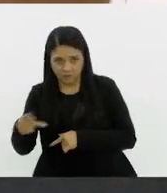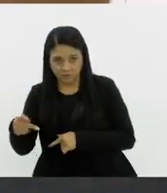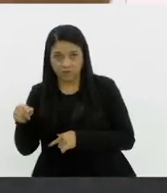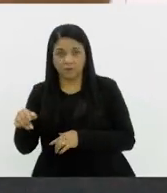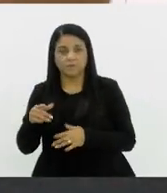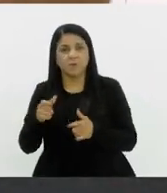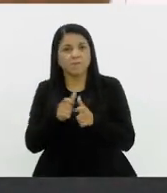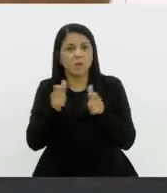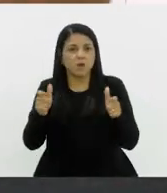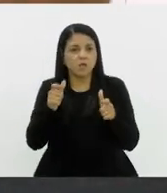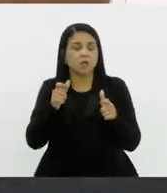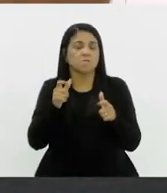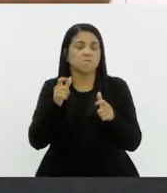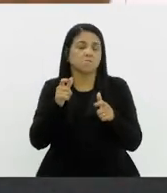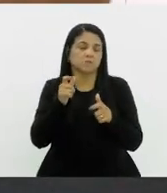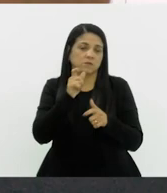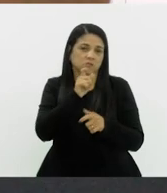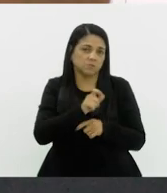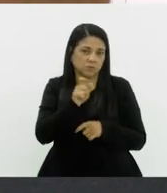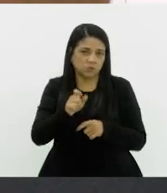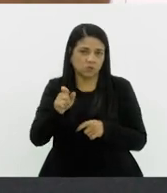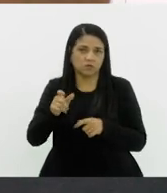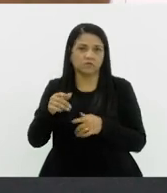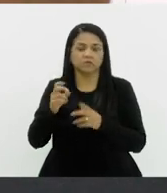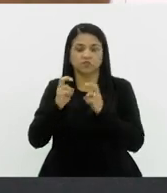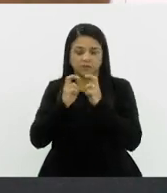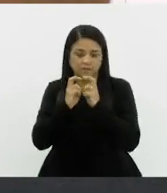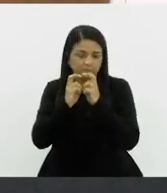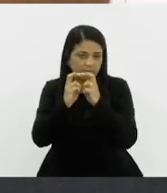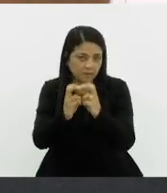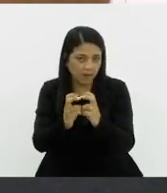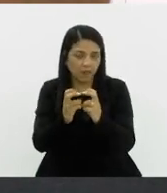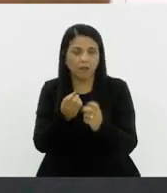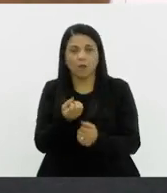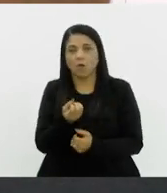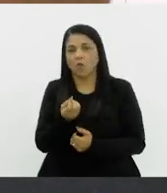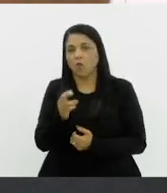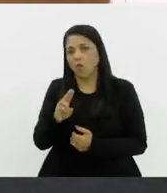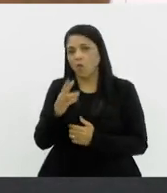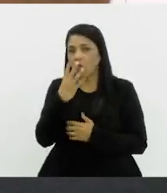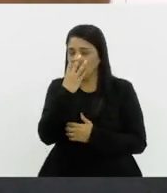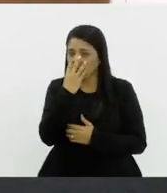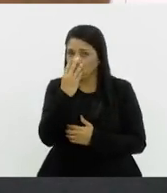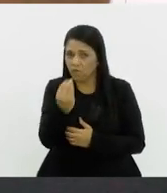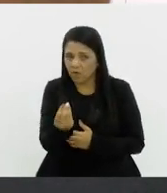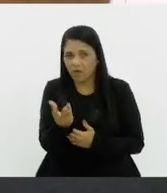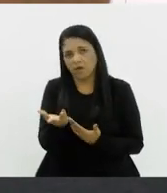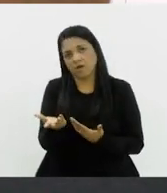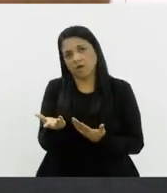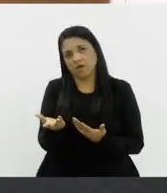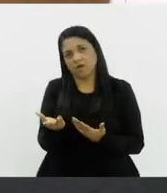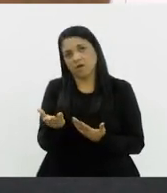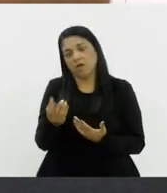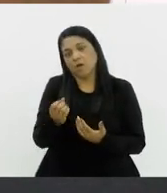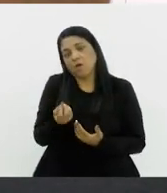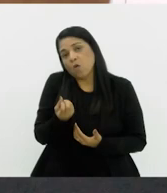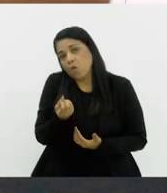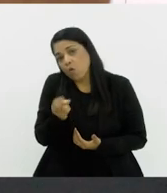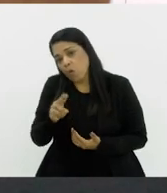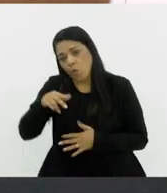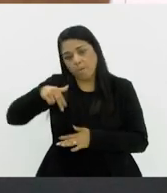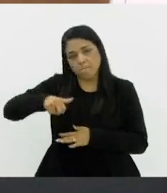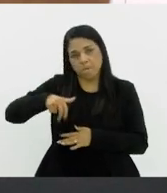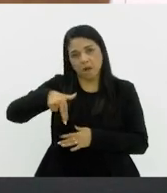vão de trenzinho ou de van, né, ou vão a pé mesmo, e realmente,